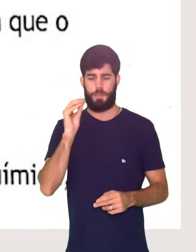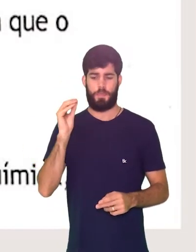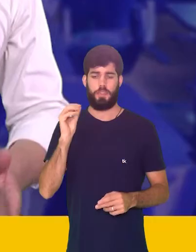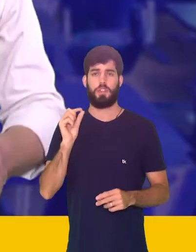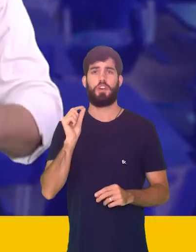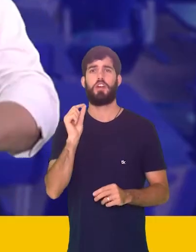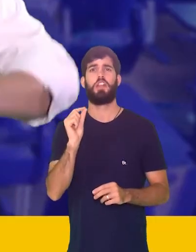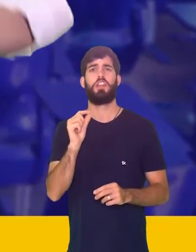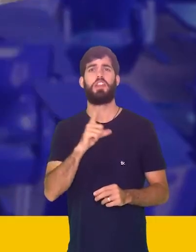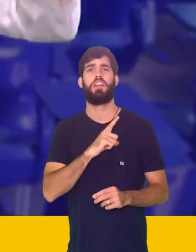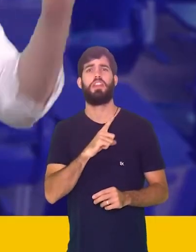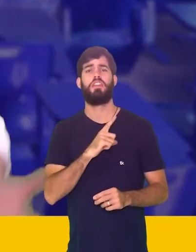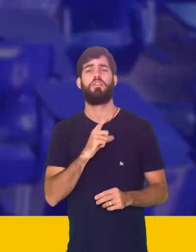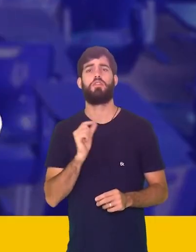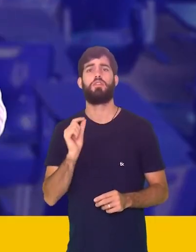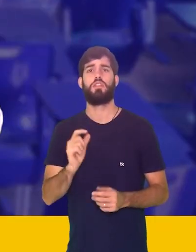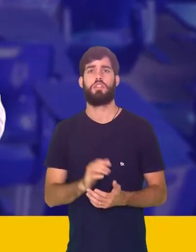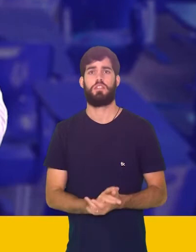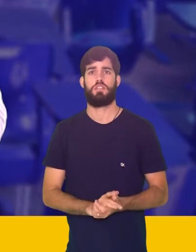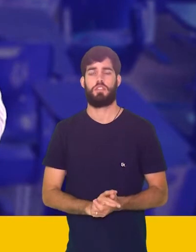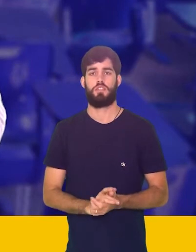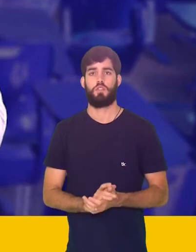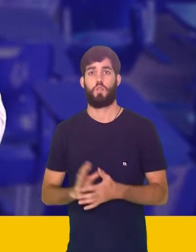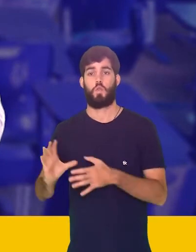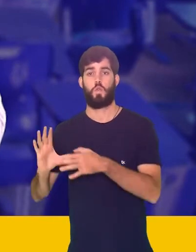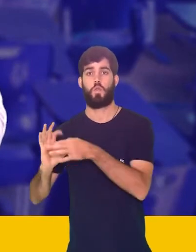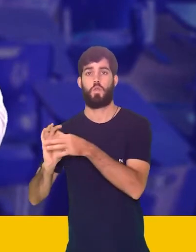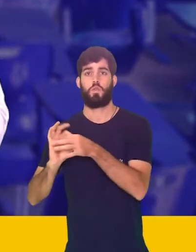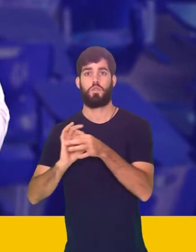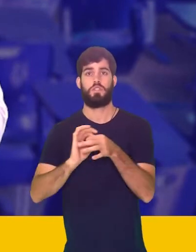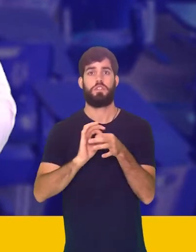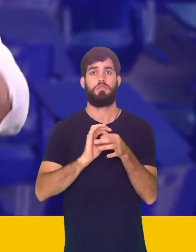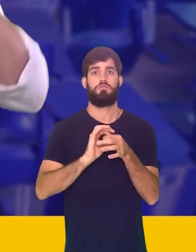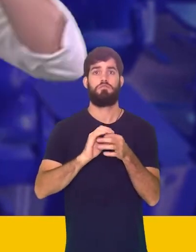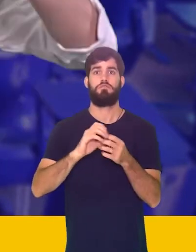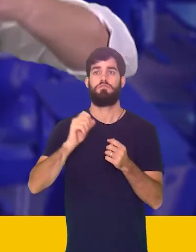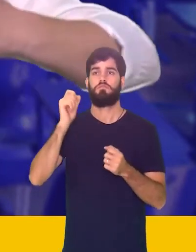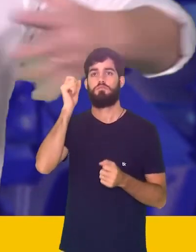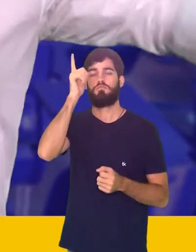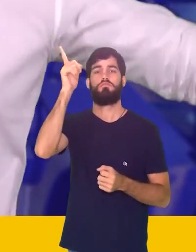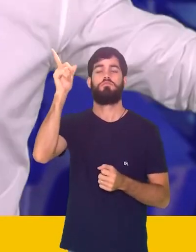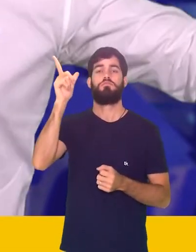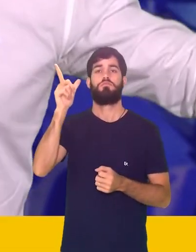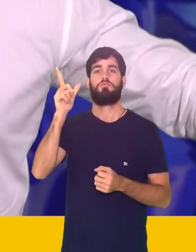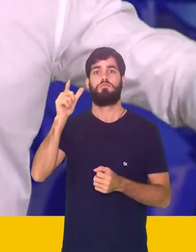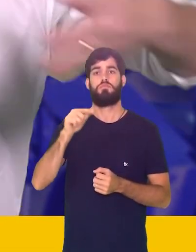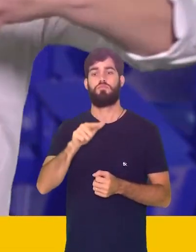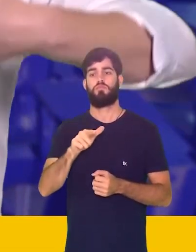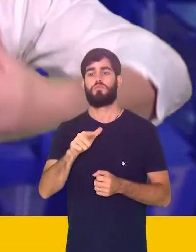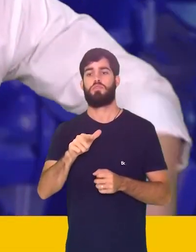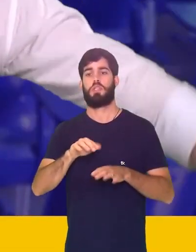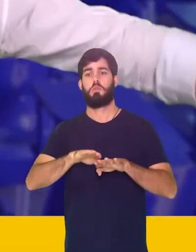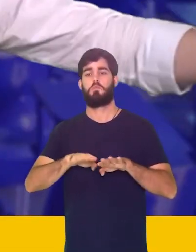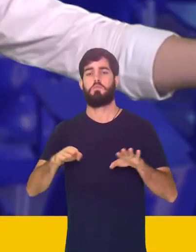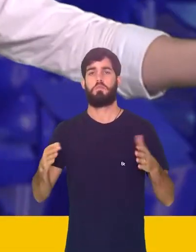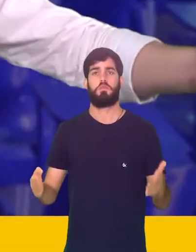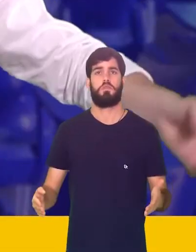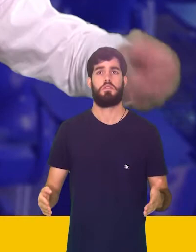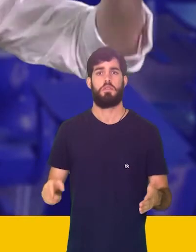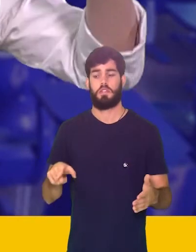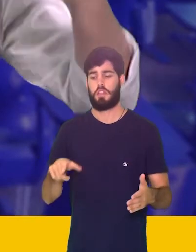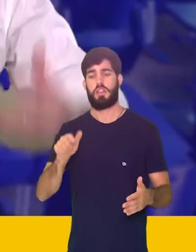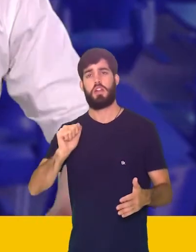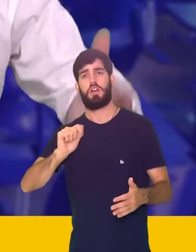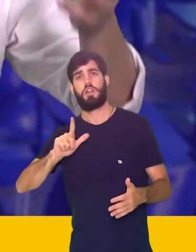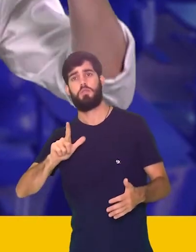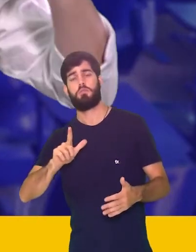quê? Então o contexto está criado, né? Você estava numa mesa, a mesa de